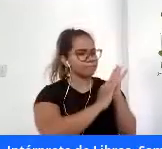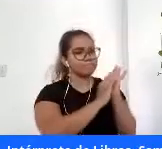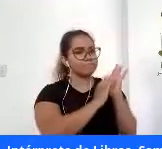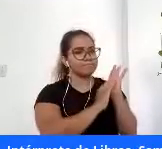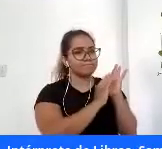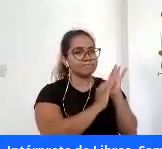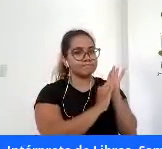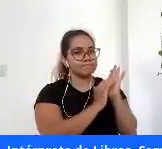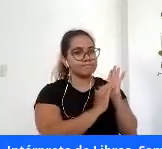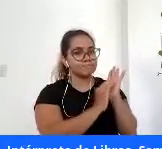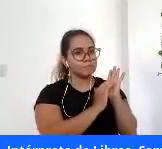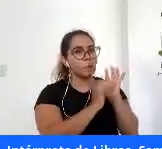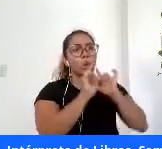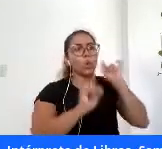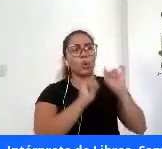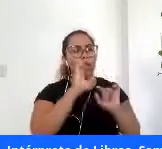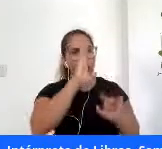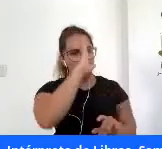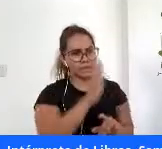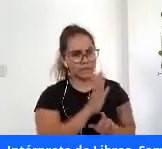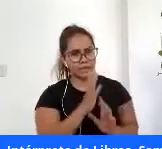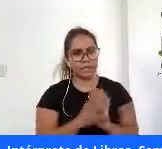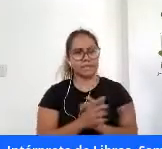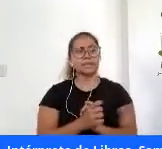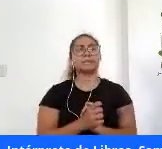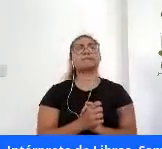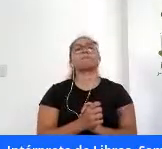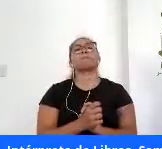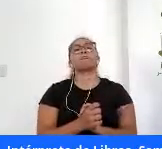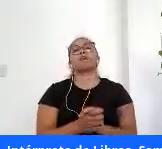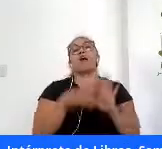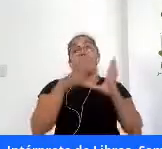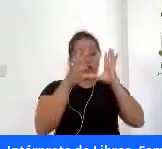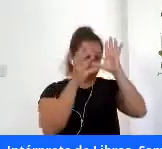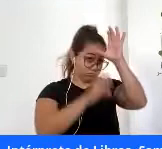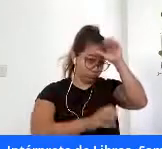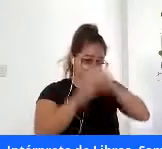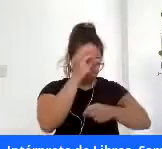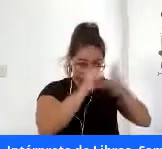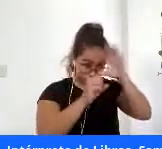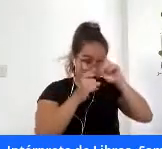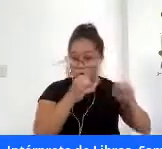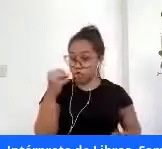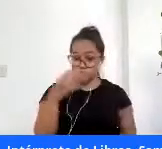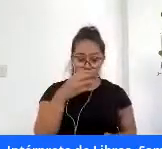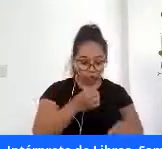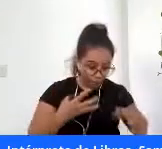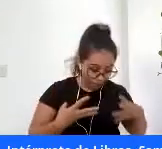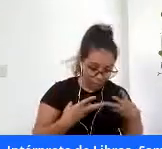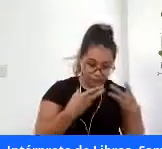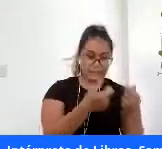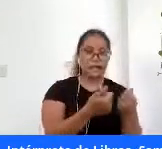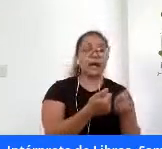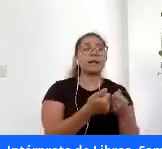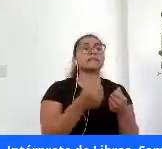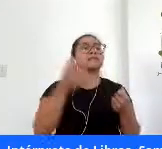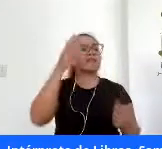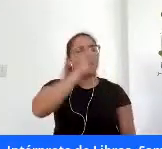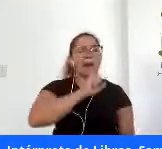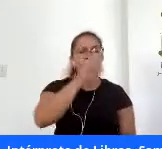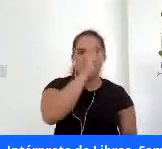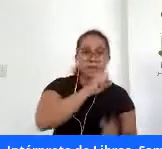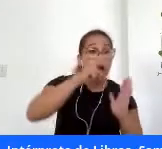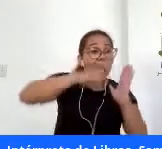Então, justamente, o que acontece nesse caso? Né, ele vai aprender vai ter uma nova habilidade, ele vai aprender algo novo, ele vai aprender a